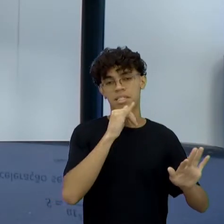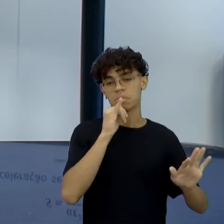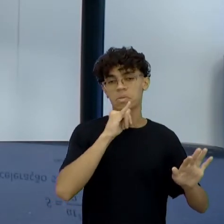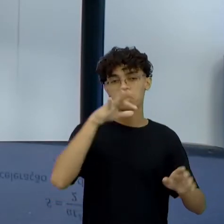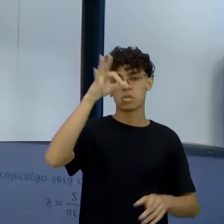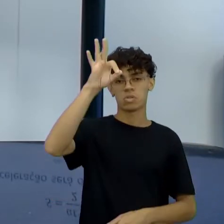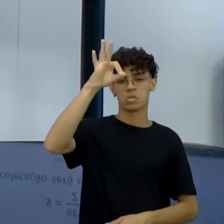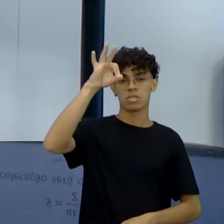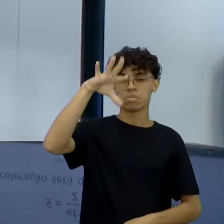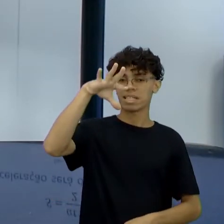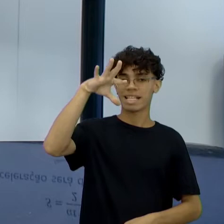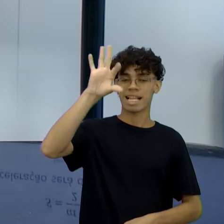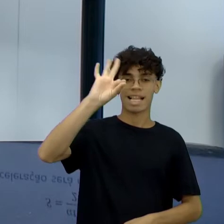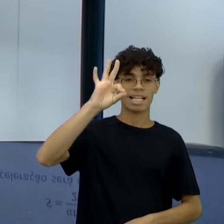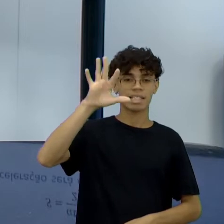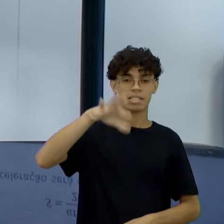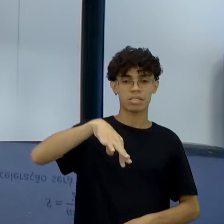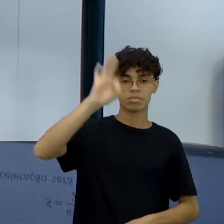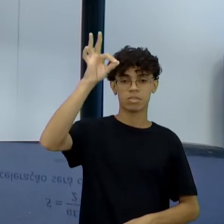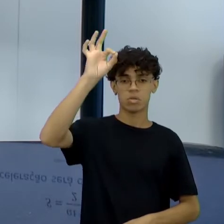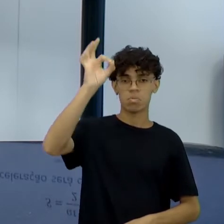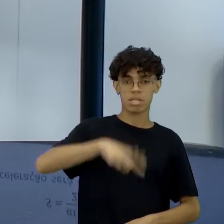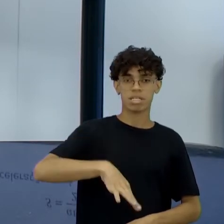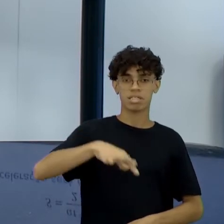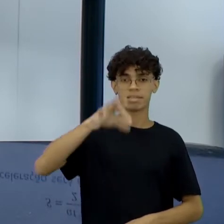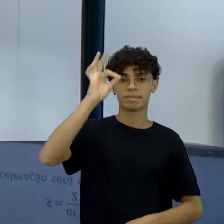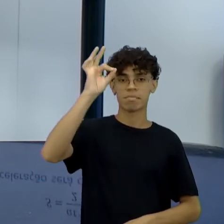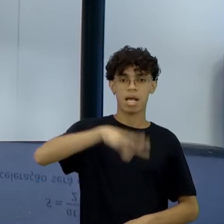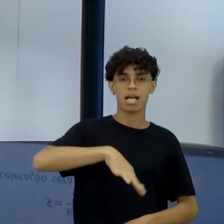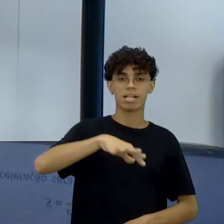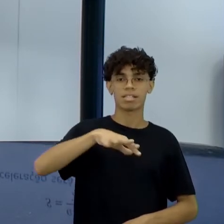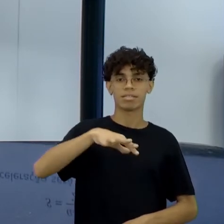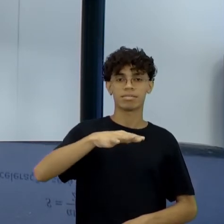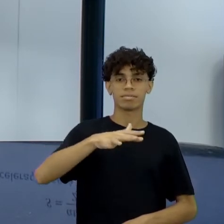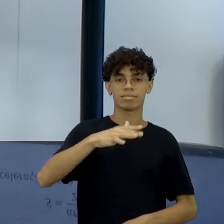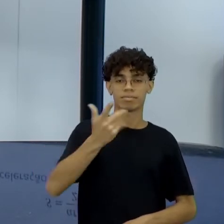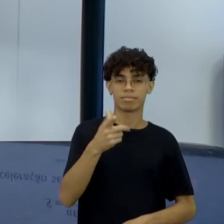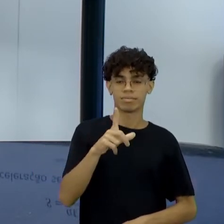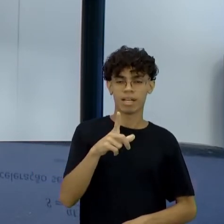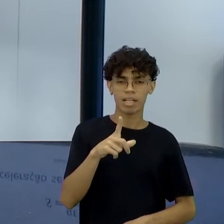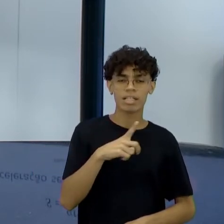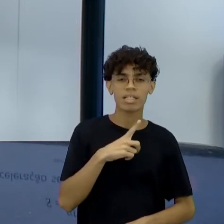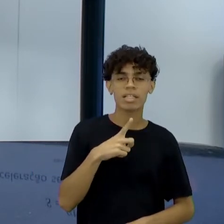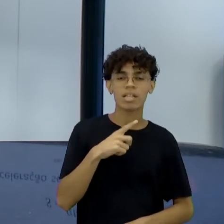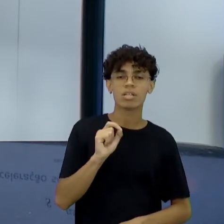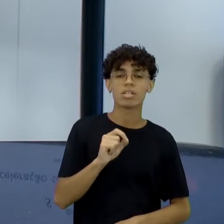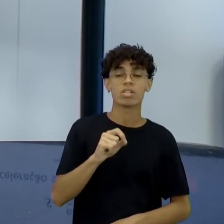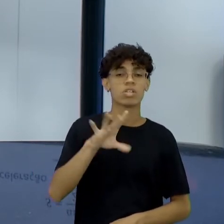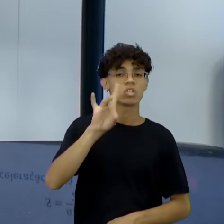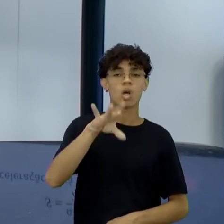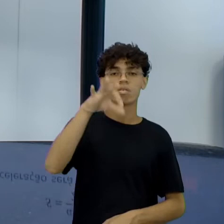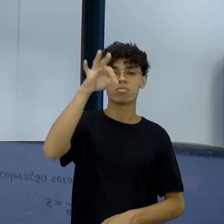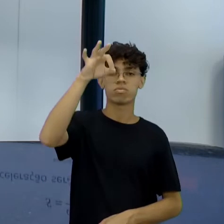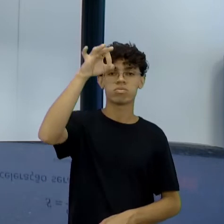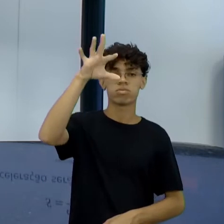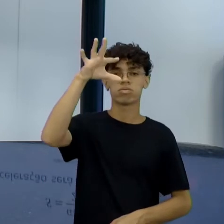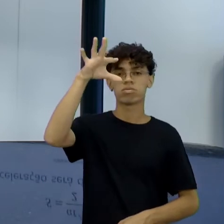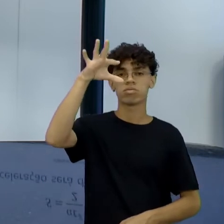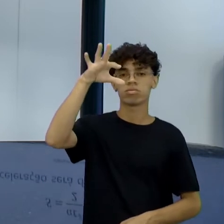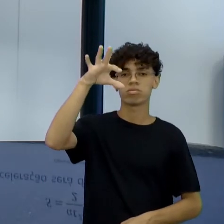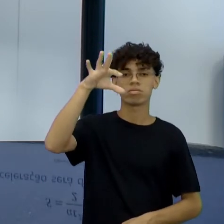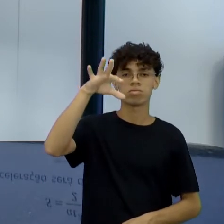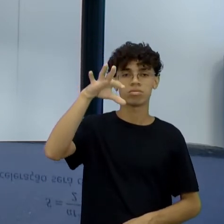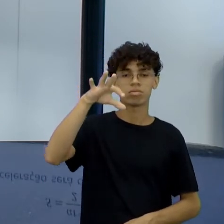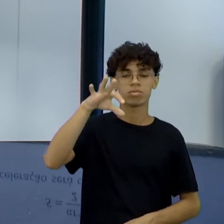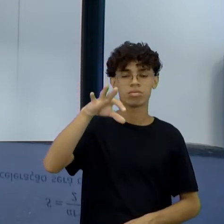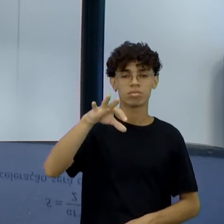soltar essa caneta, eu jogar essa caneta? Jogar aqui para baixo. Então, quer dizer, quando eu soltar, ela já vai estar com uma